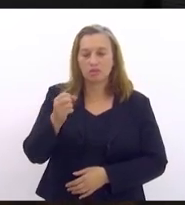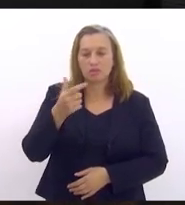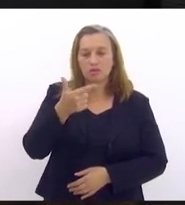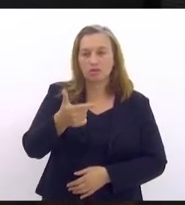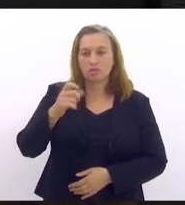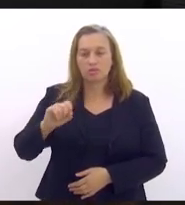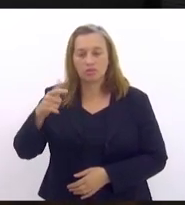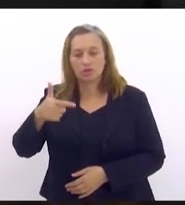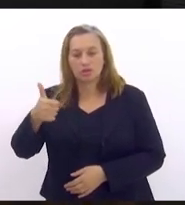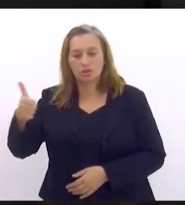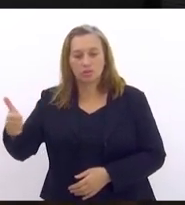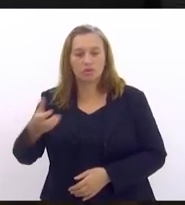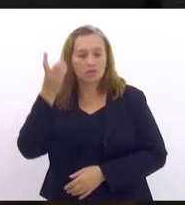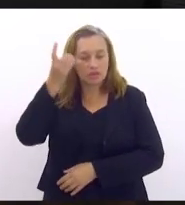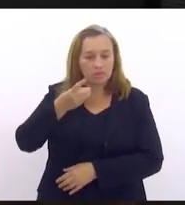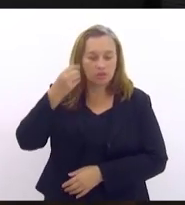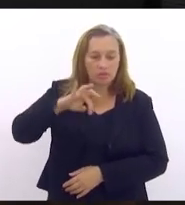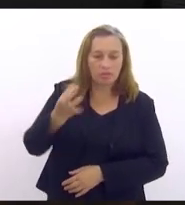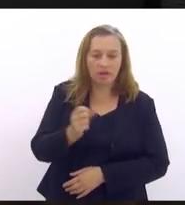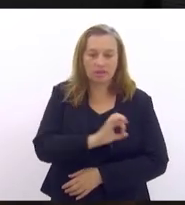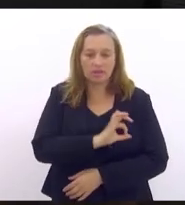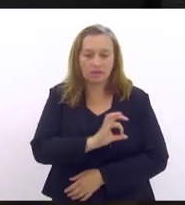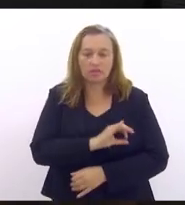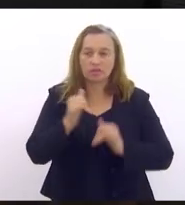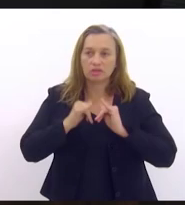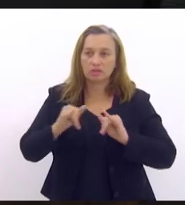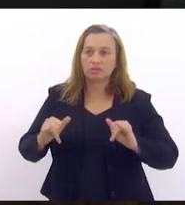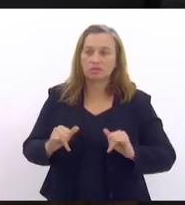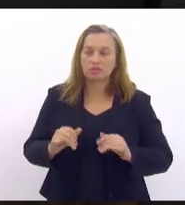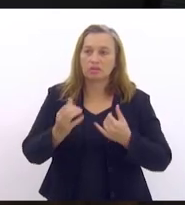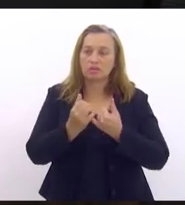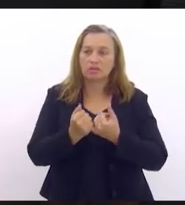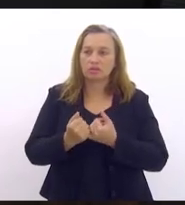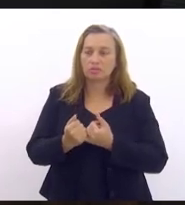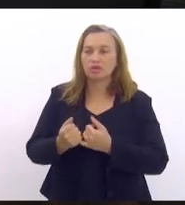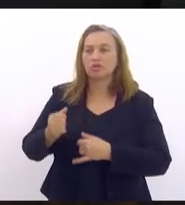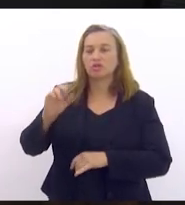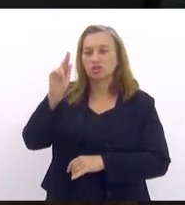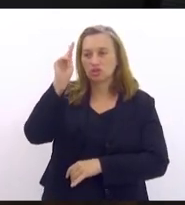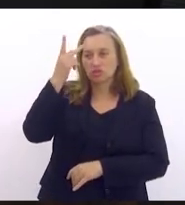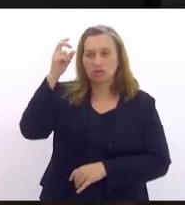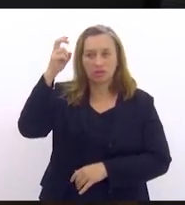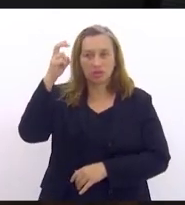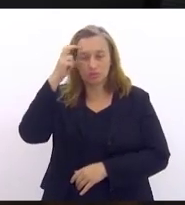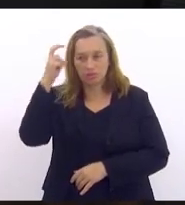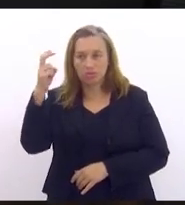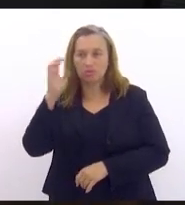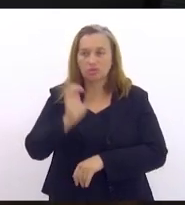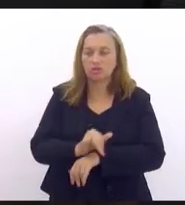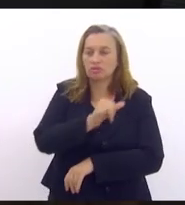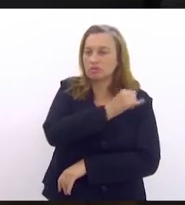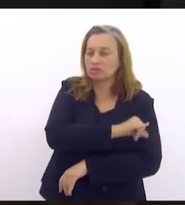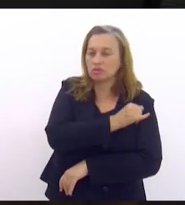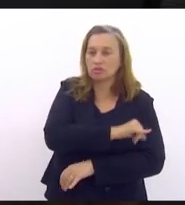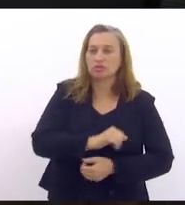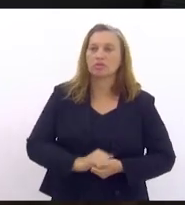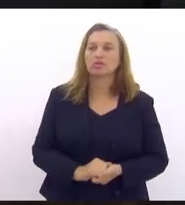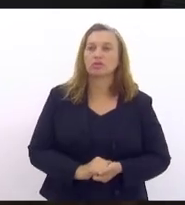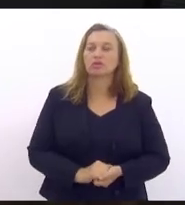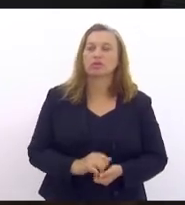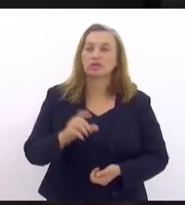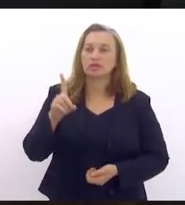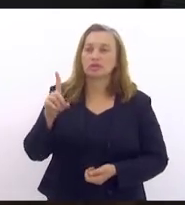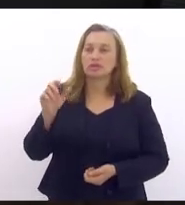4.468/2021, de autoria da deputada Marta Rocha, que declara patrimônio histórico, cultural e material do Estado do Rio de Janeiro o legado de